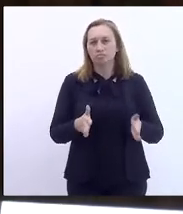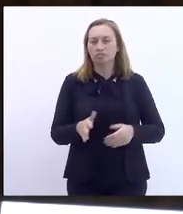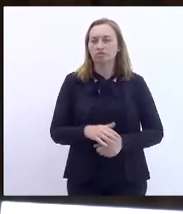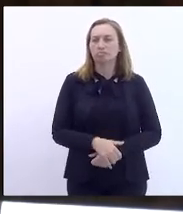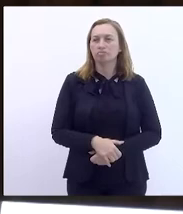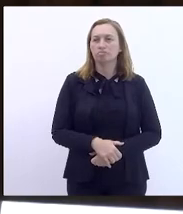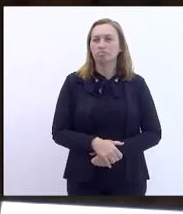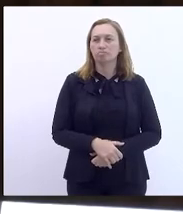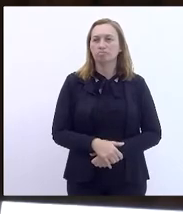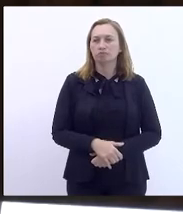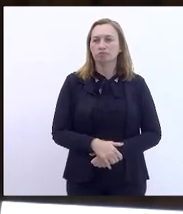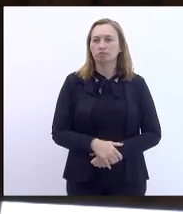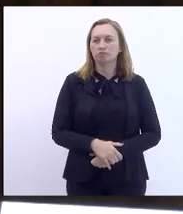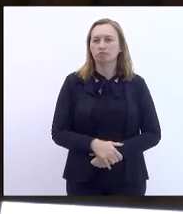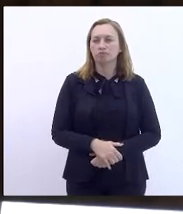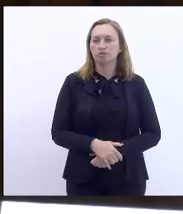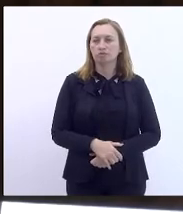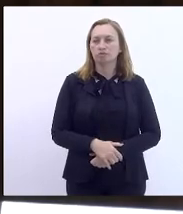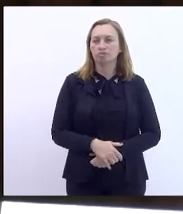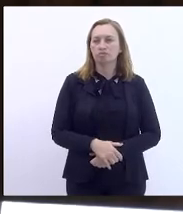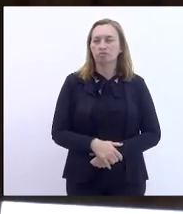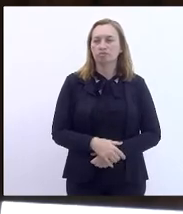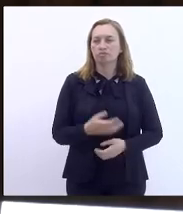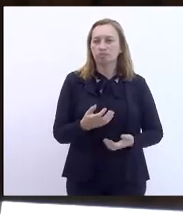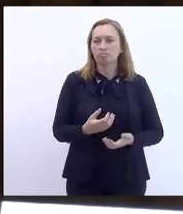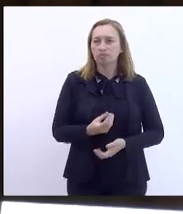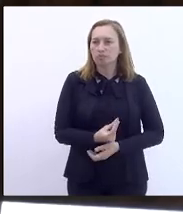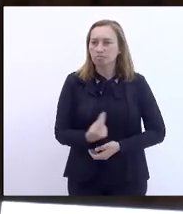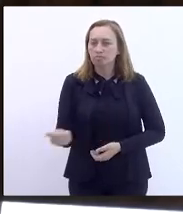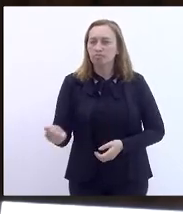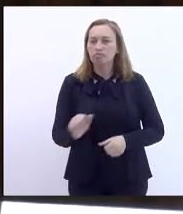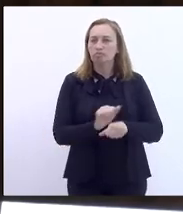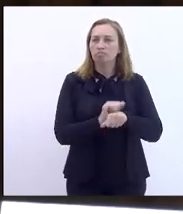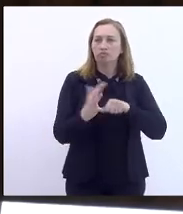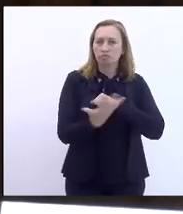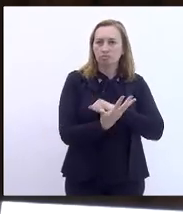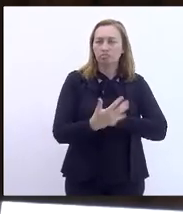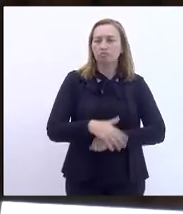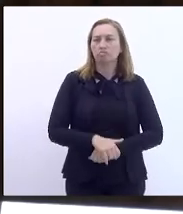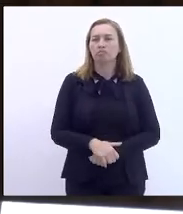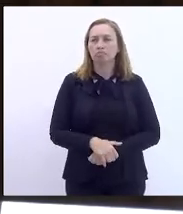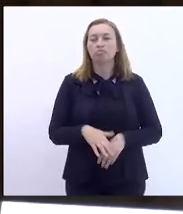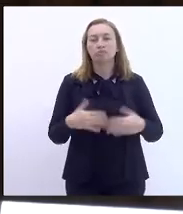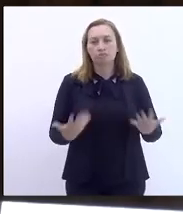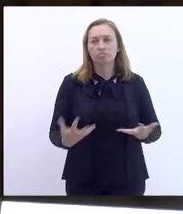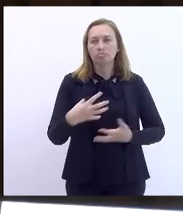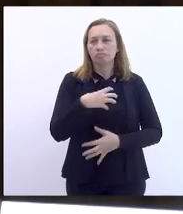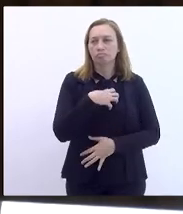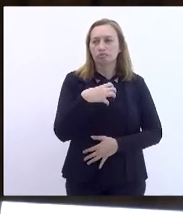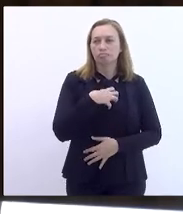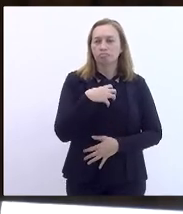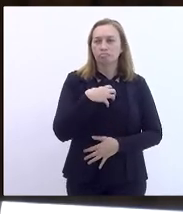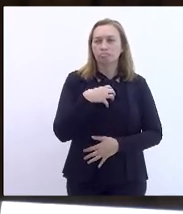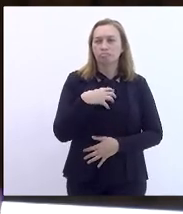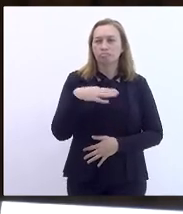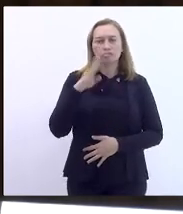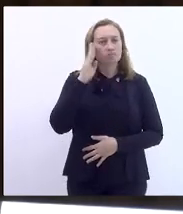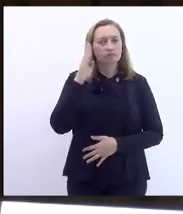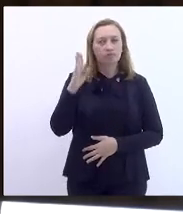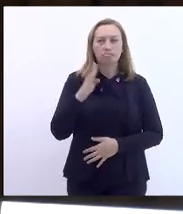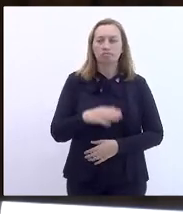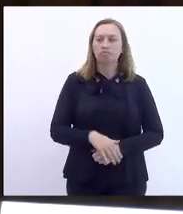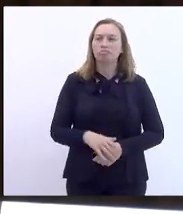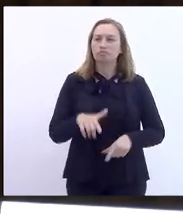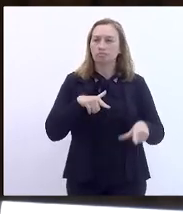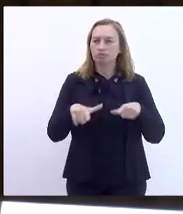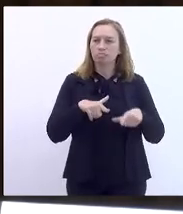aí que a gente ainda tenta sair da covide Então nesse sentido é Central é